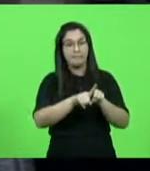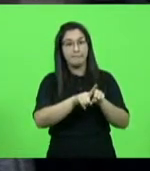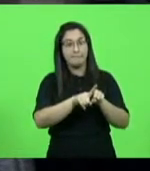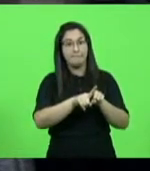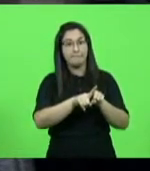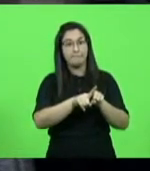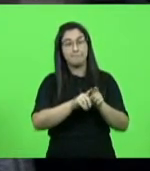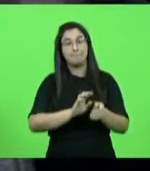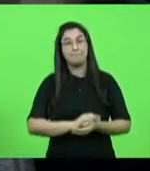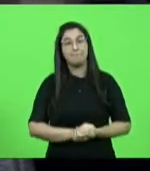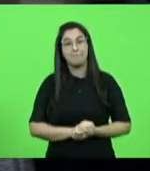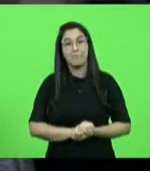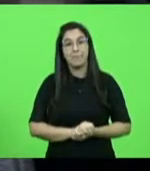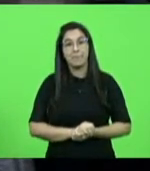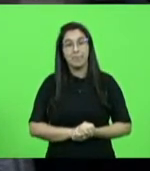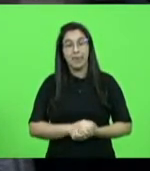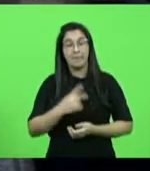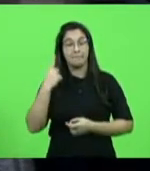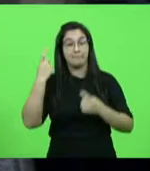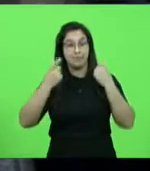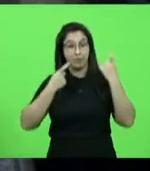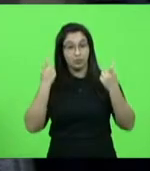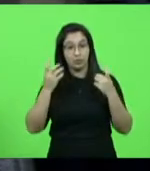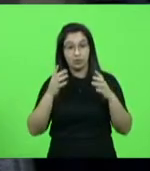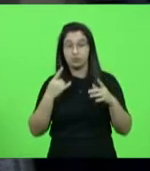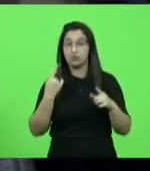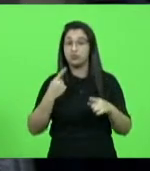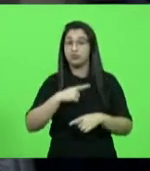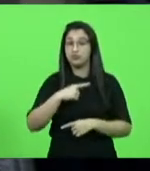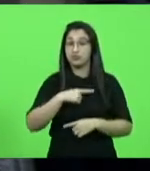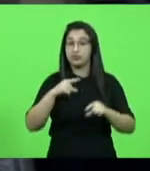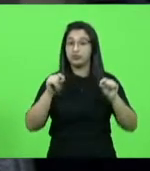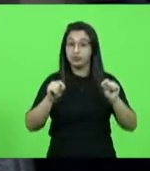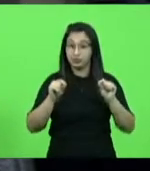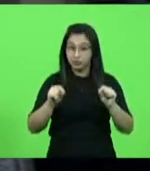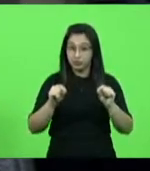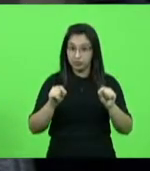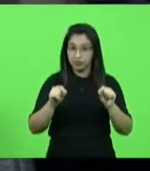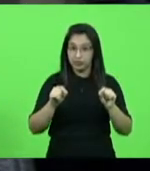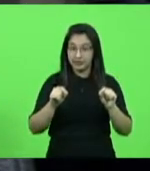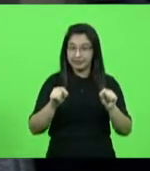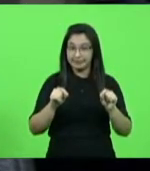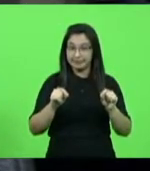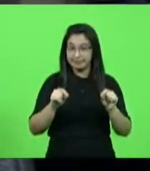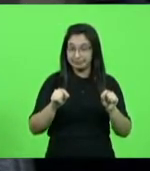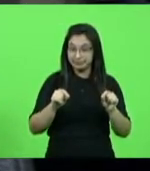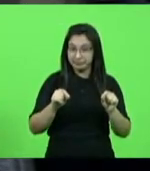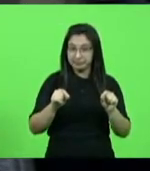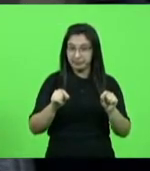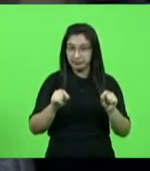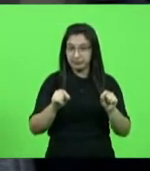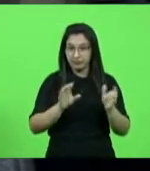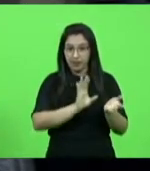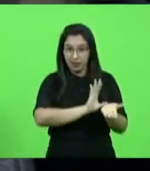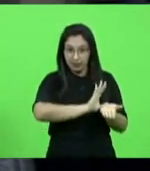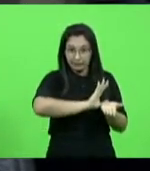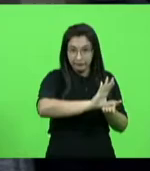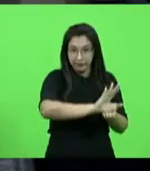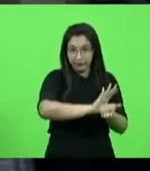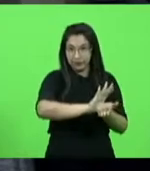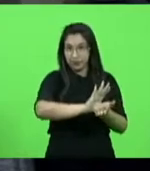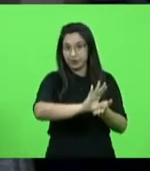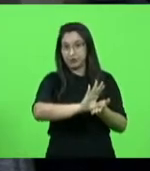é preocupante. Nós sabemos que não existe nenhum tipo de investimento que não leve-se